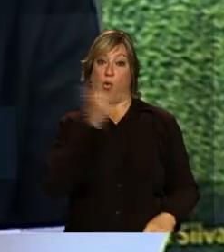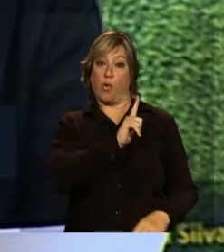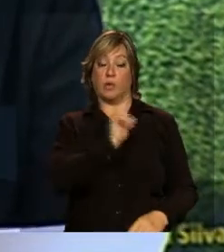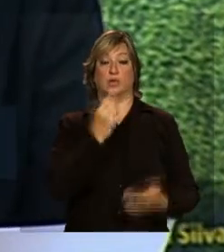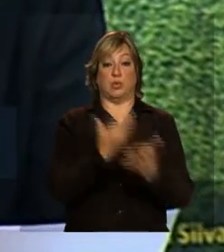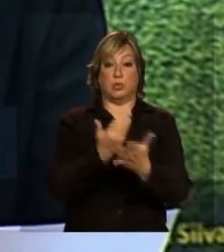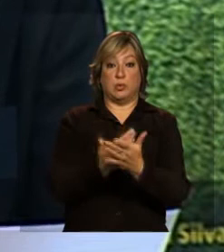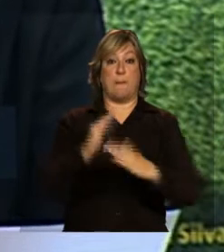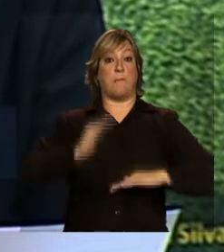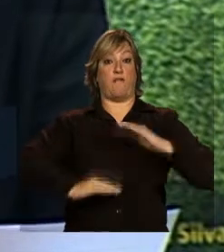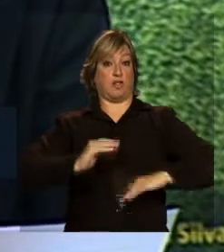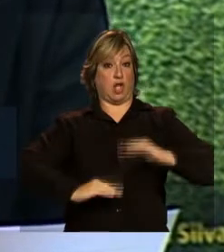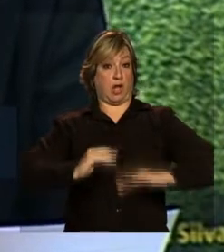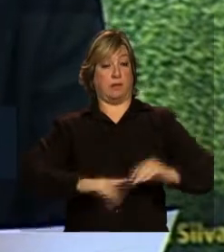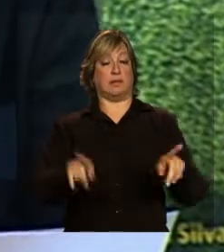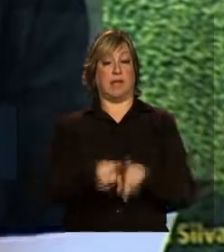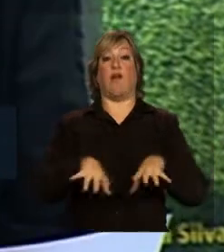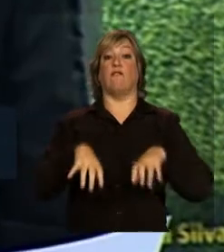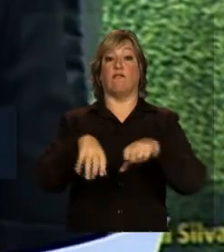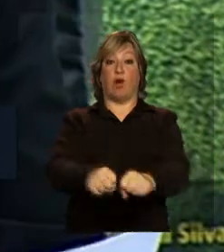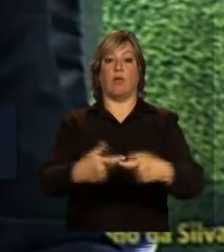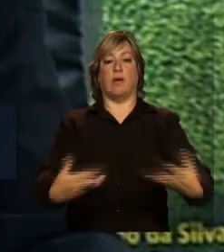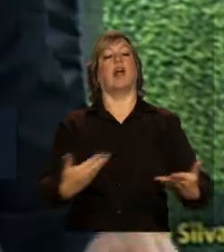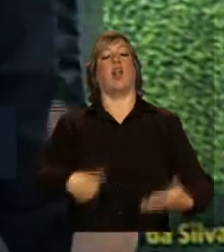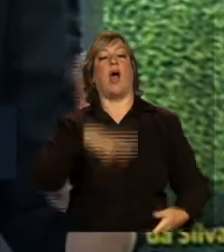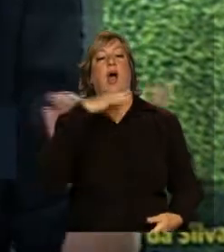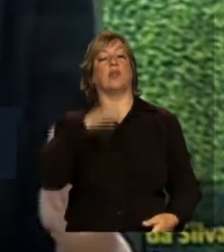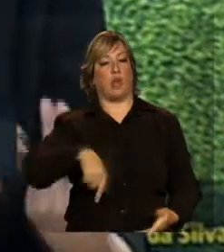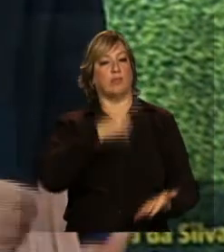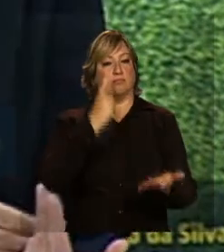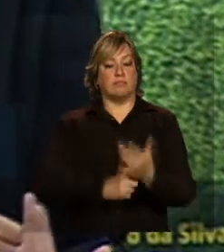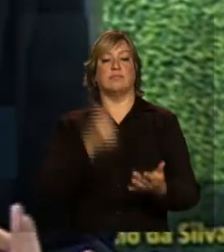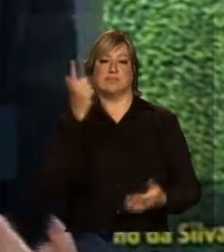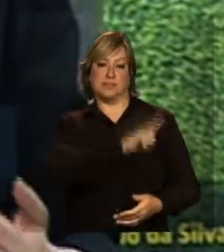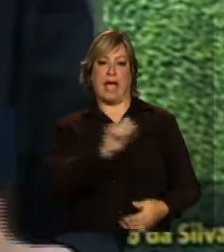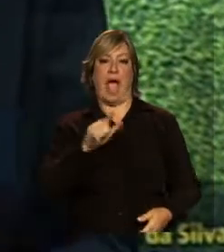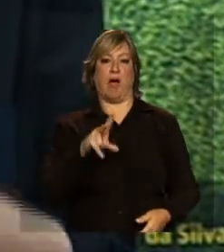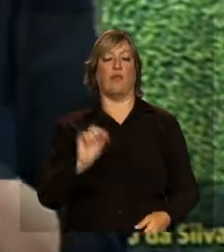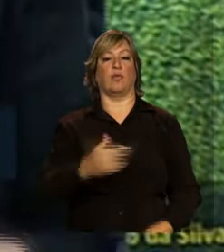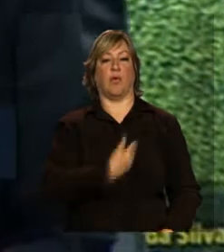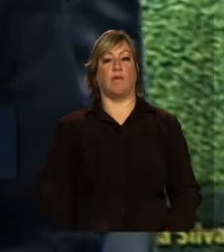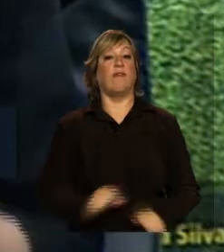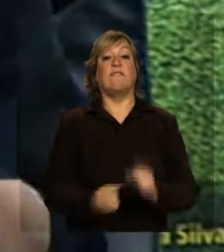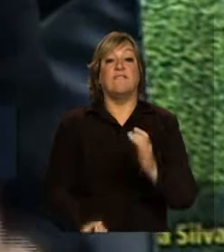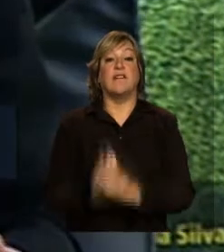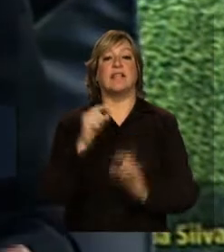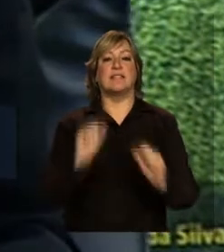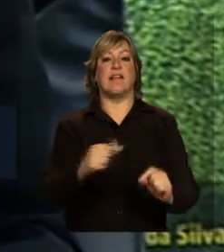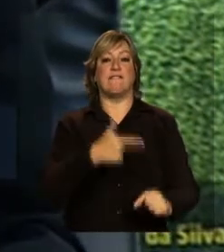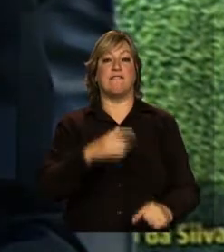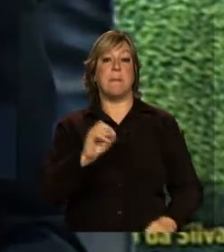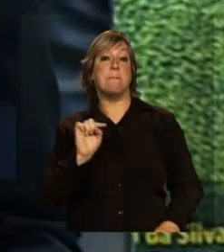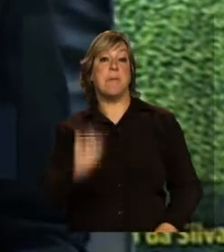à educação profissional e à formação, nós consideramos que cumprimos a meta governamental de criarmos 20